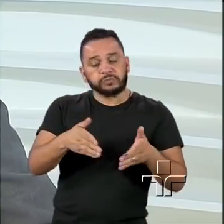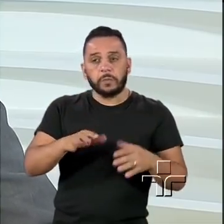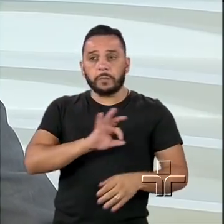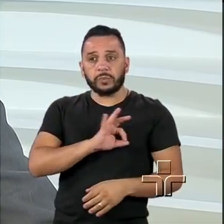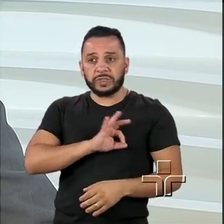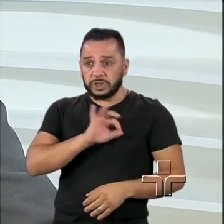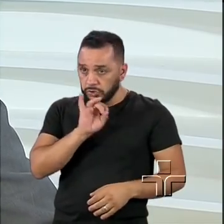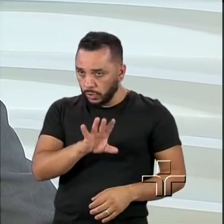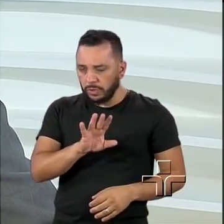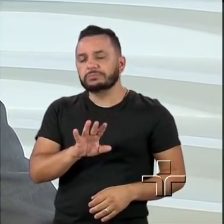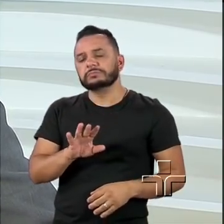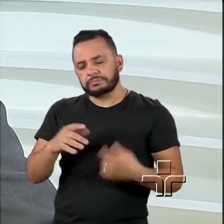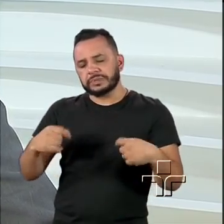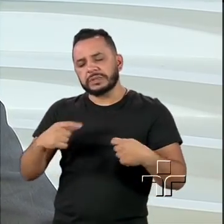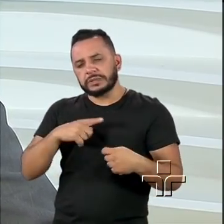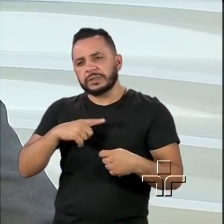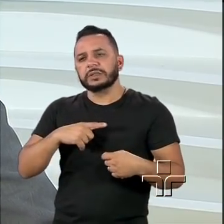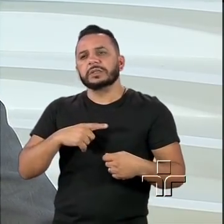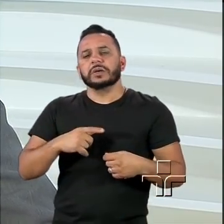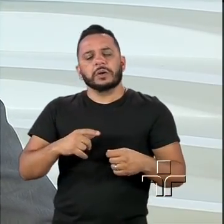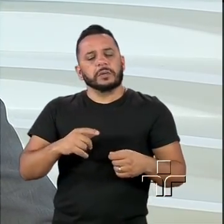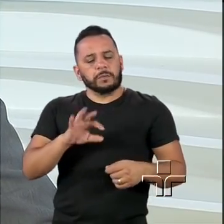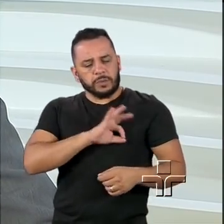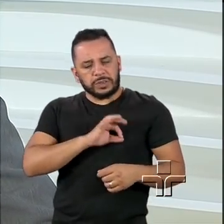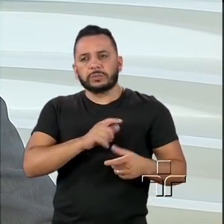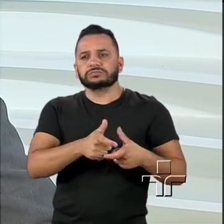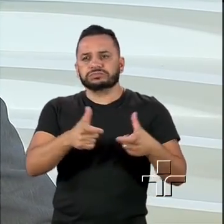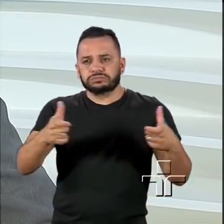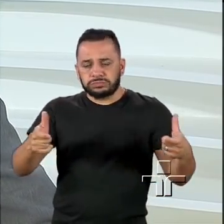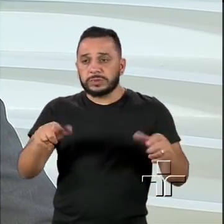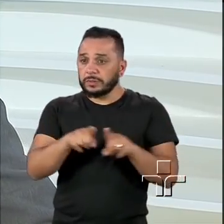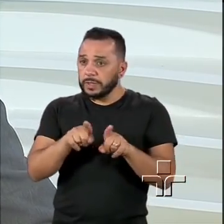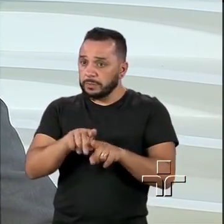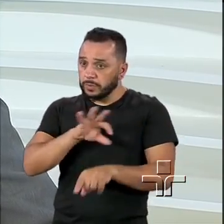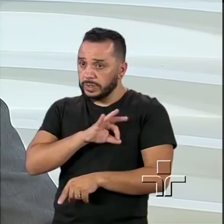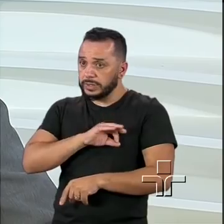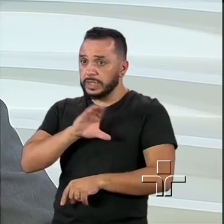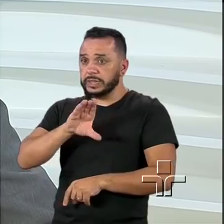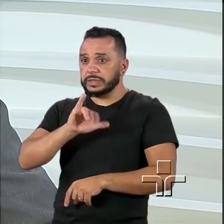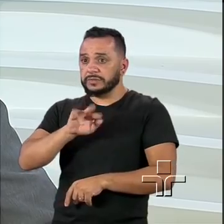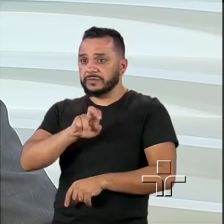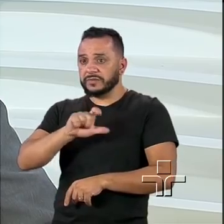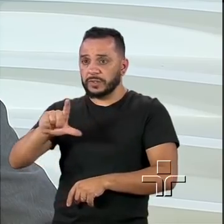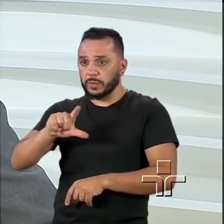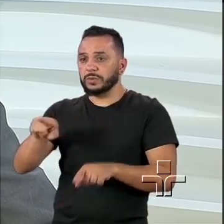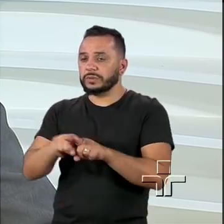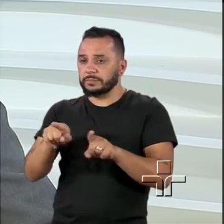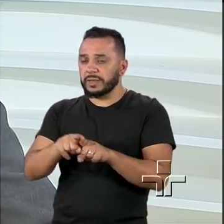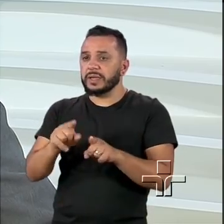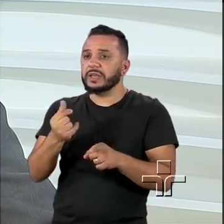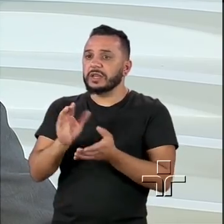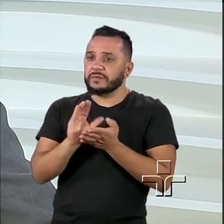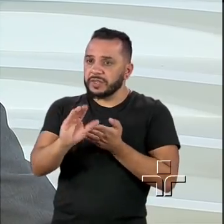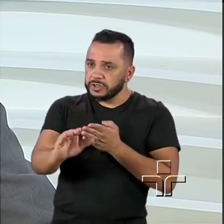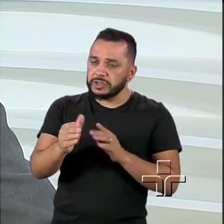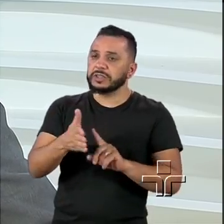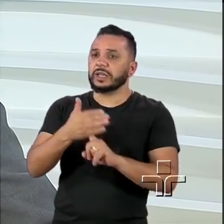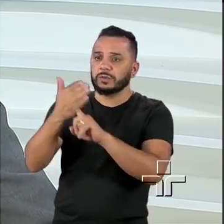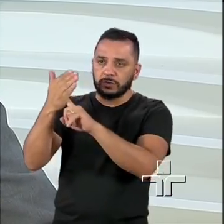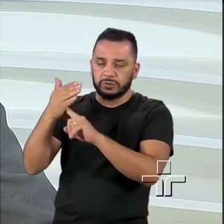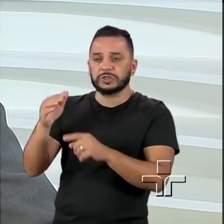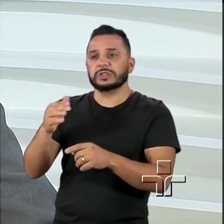aumentar o efetivo da polícia, seja militar, seja civil. Aliás, civil, é preciso não somente aumentar o efetivo, mas investir em inteligência, em